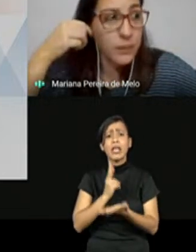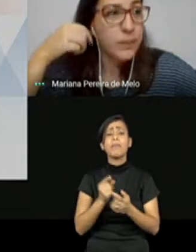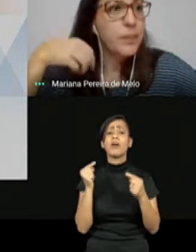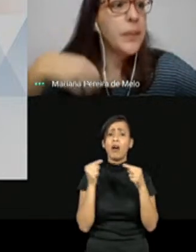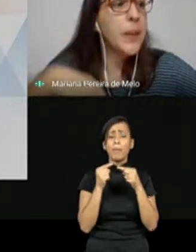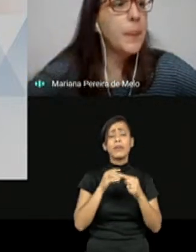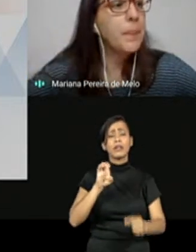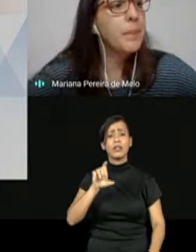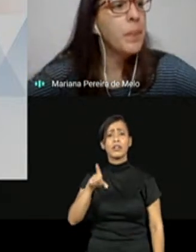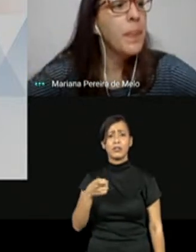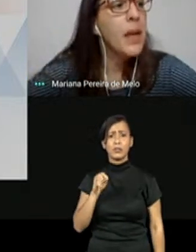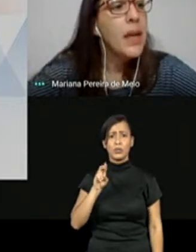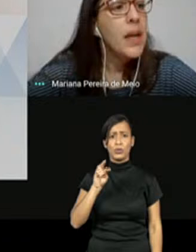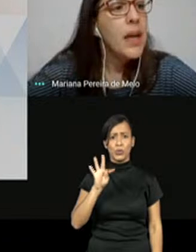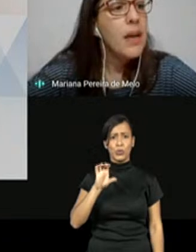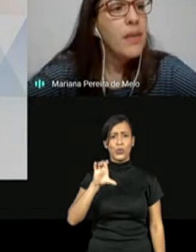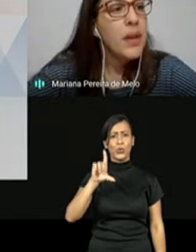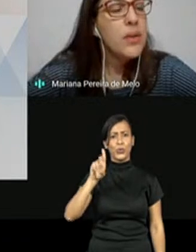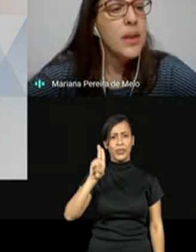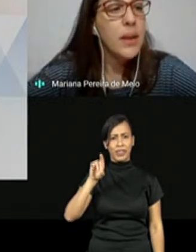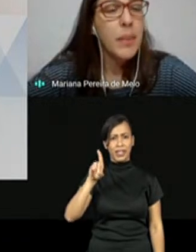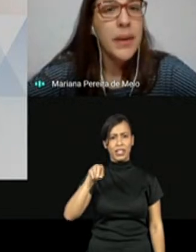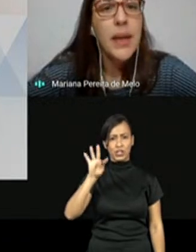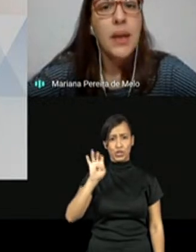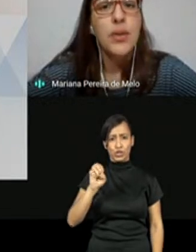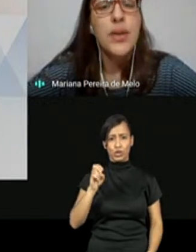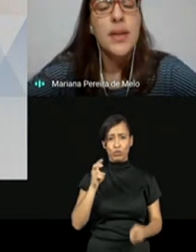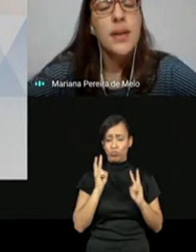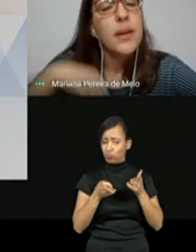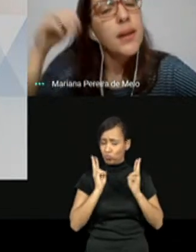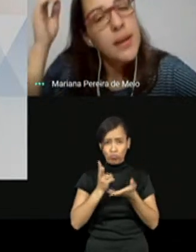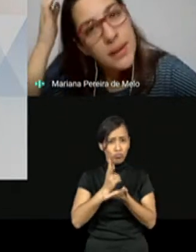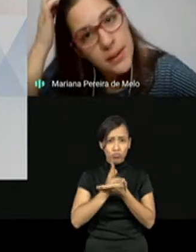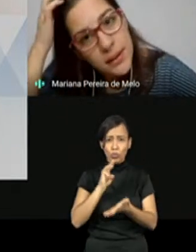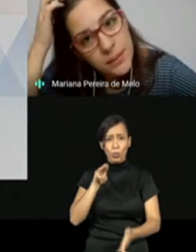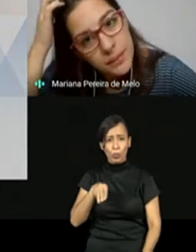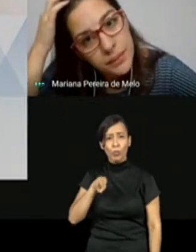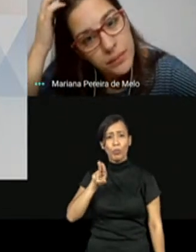comum. Tá? Eventos independentes,